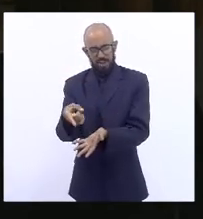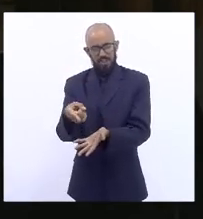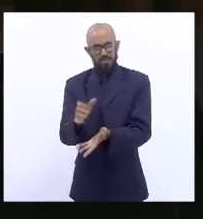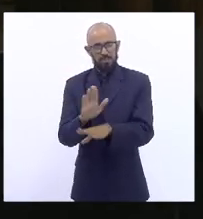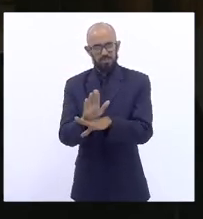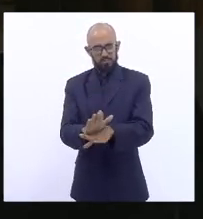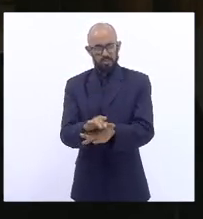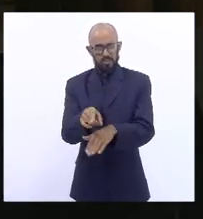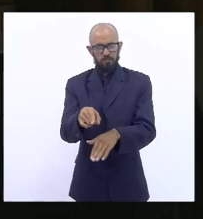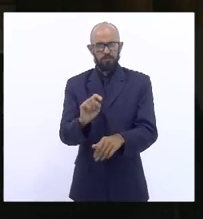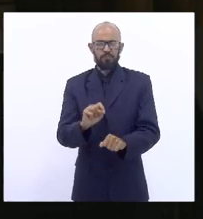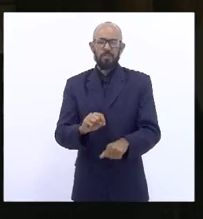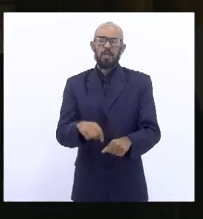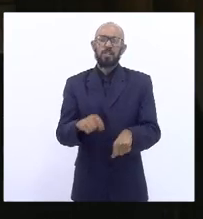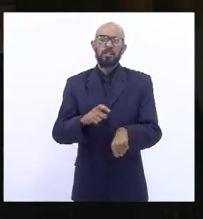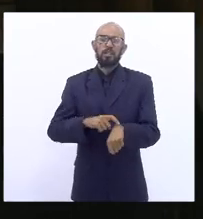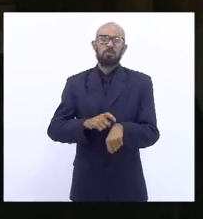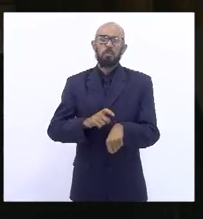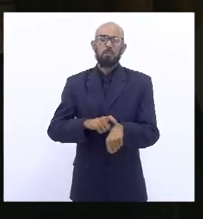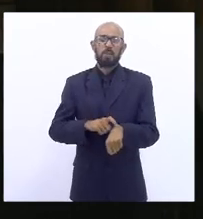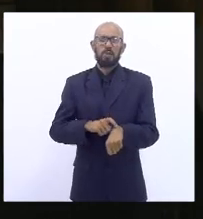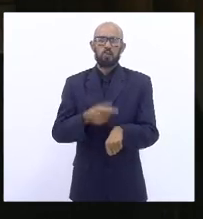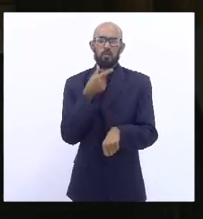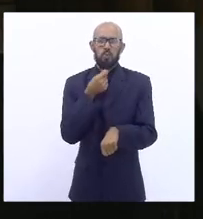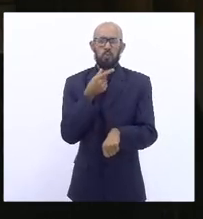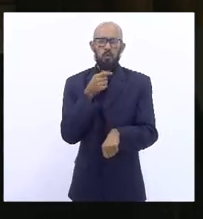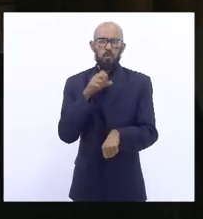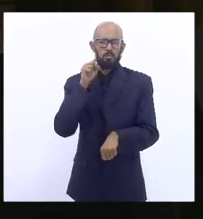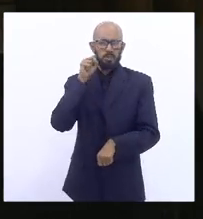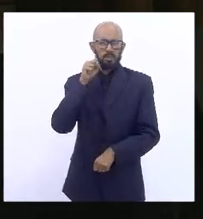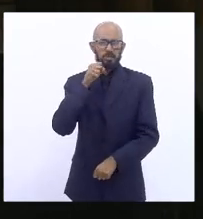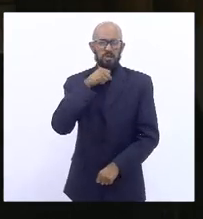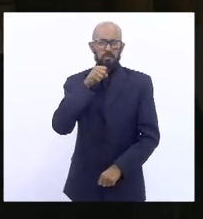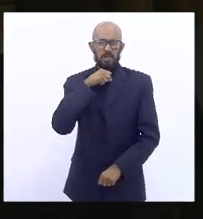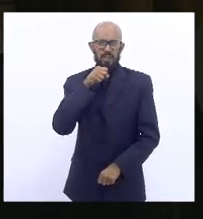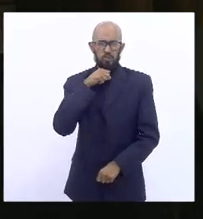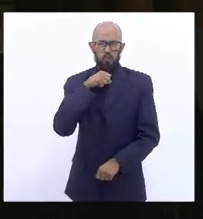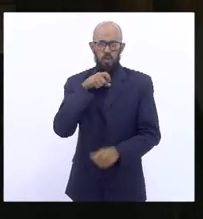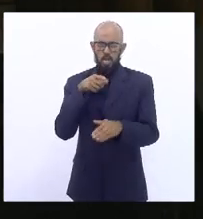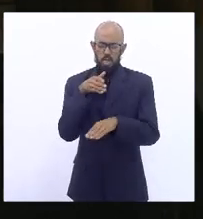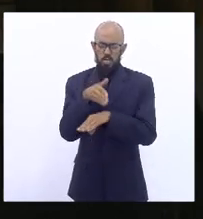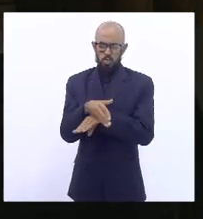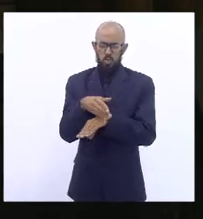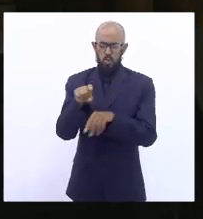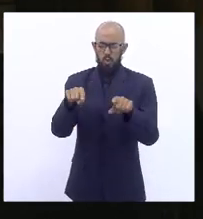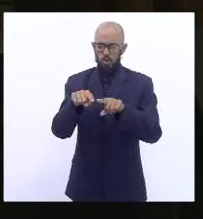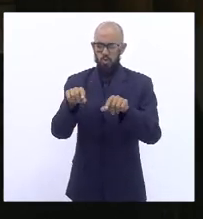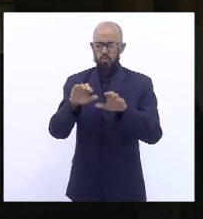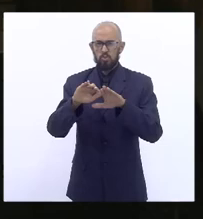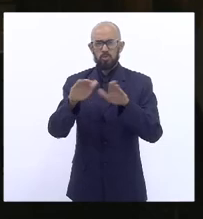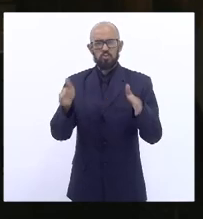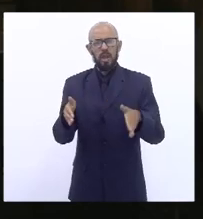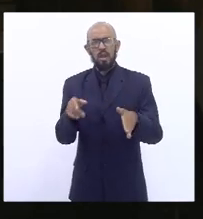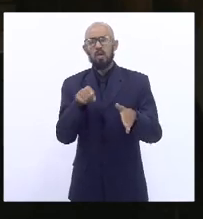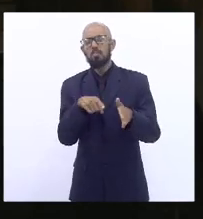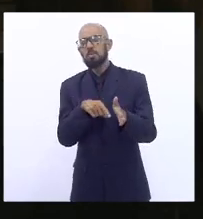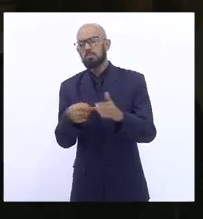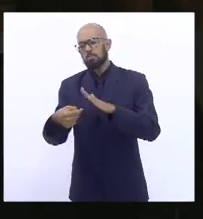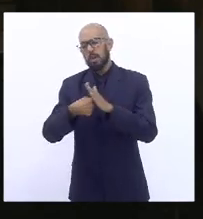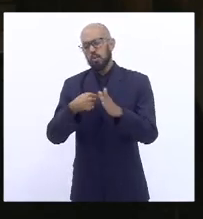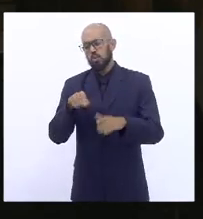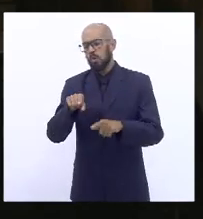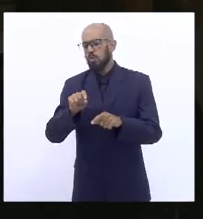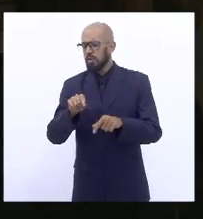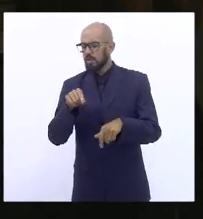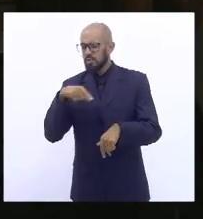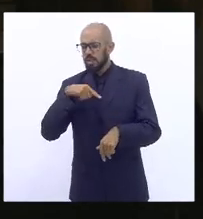cafezinho. E naquele cafezinho, o senhor entra no salão paroquial e me pergunta: meu amigo, o que vai ter aqui hoje à noite? O que vai ter aqui nessa